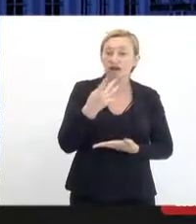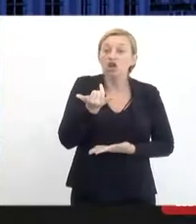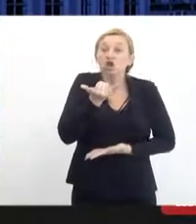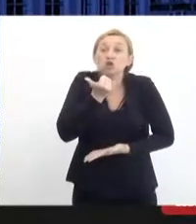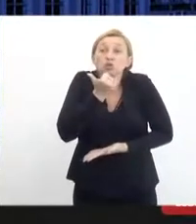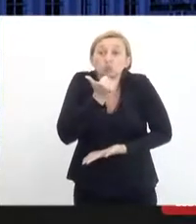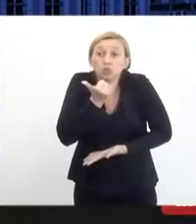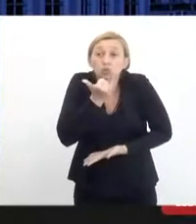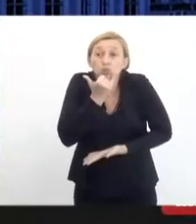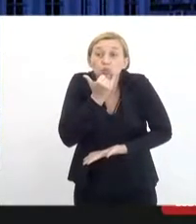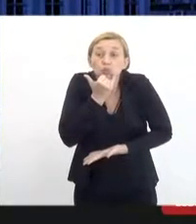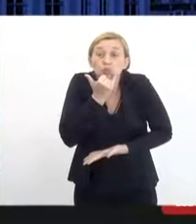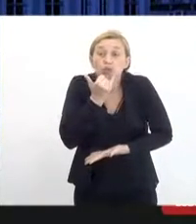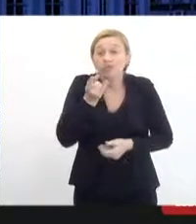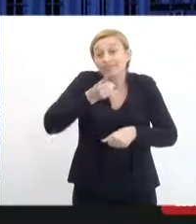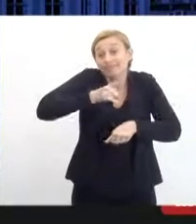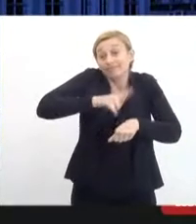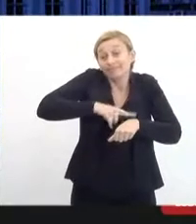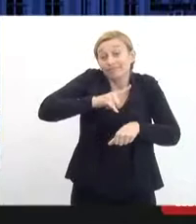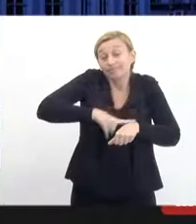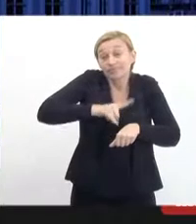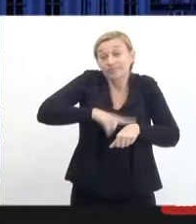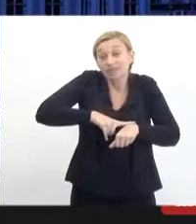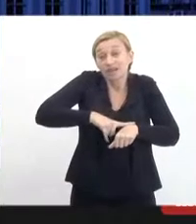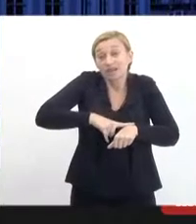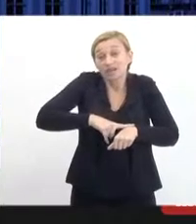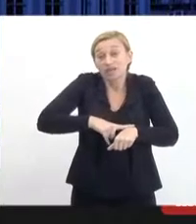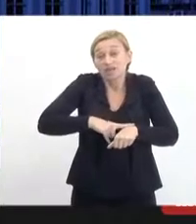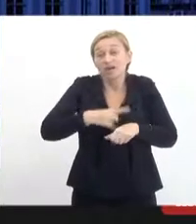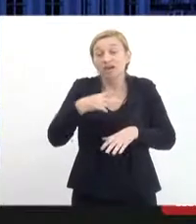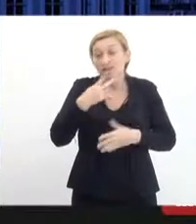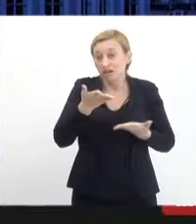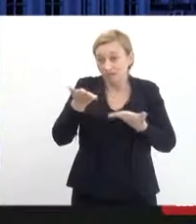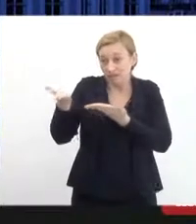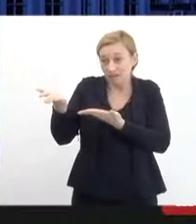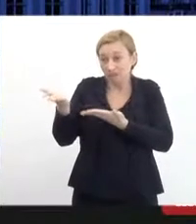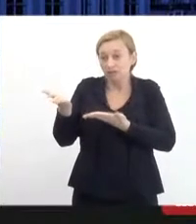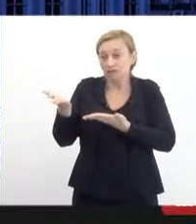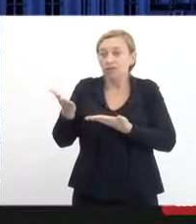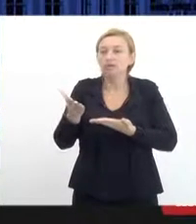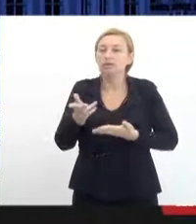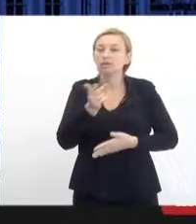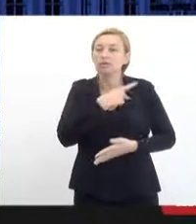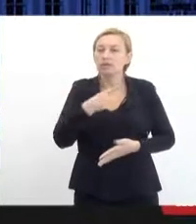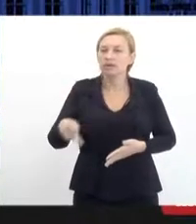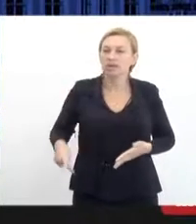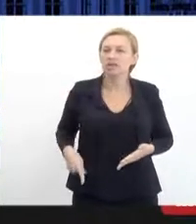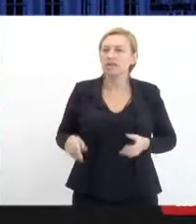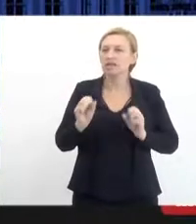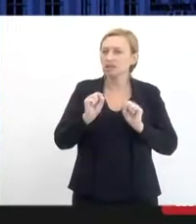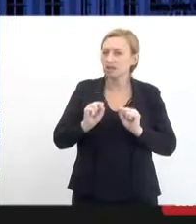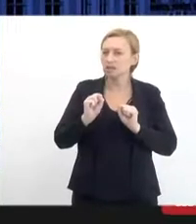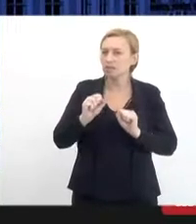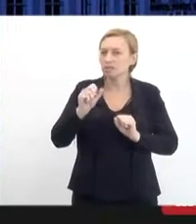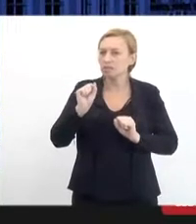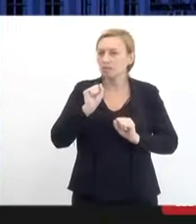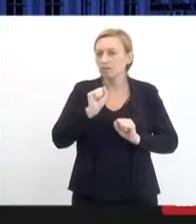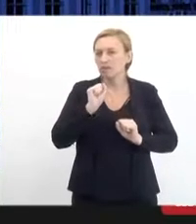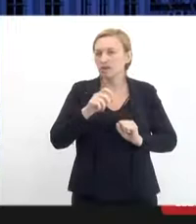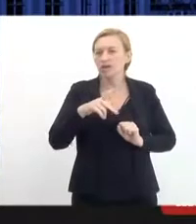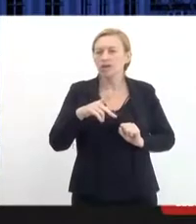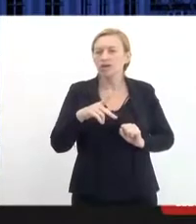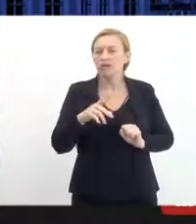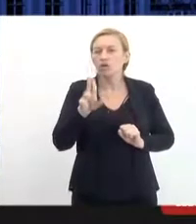desculpas pelo tempo transcorrido, passo a palavra aí para o presidente, se puder passar para